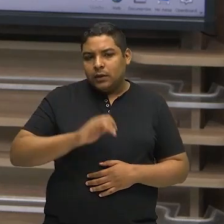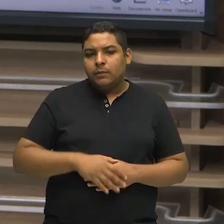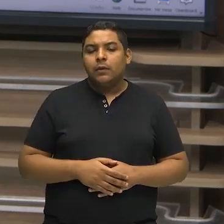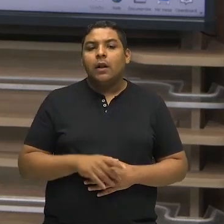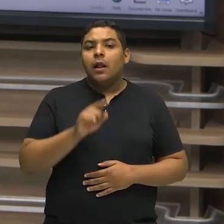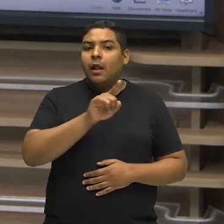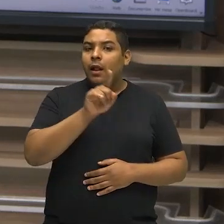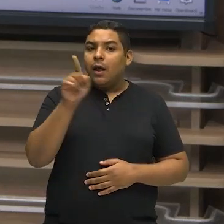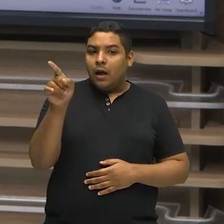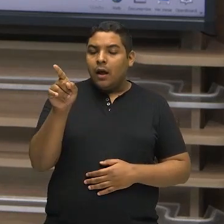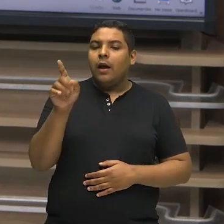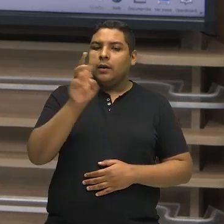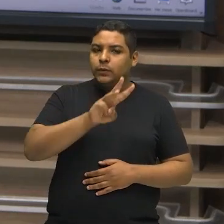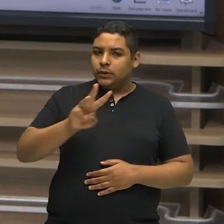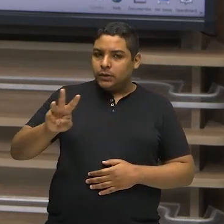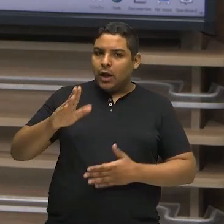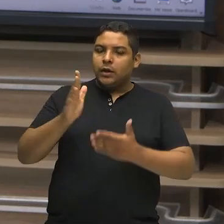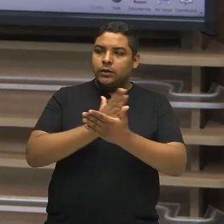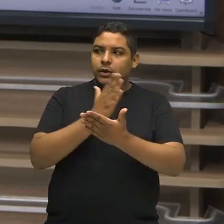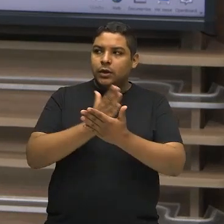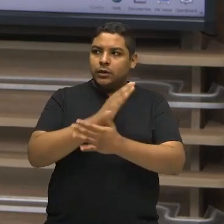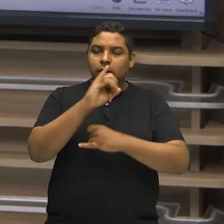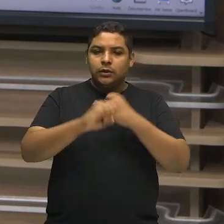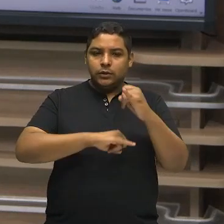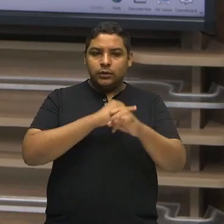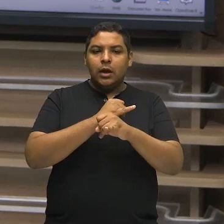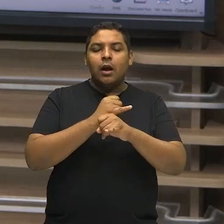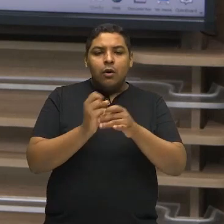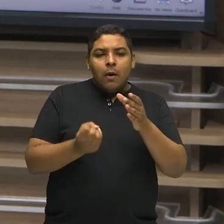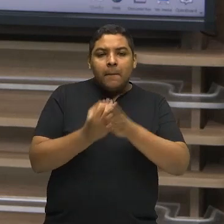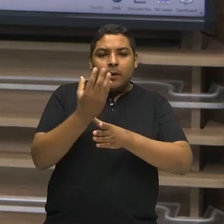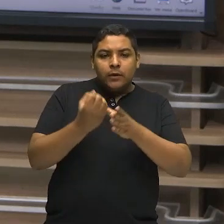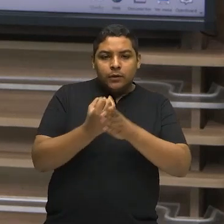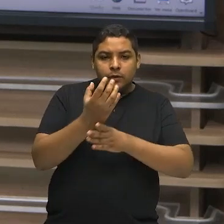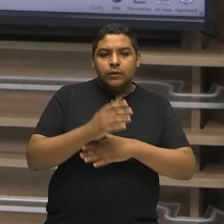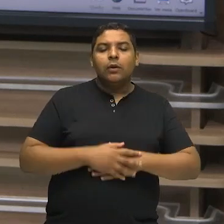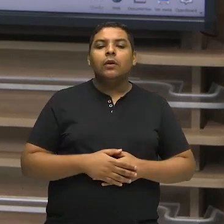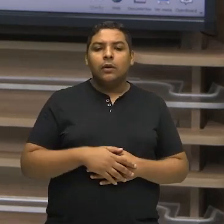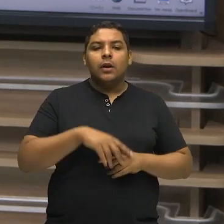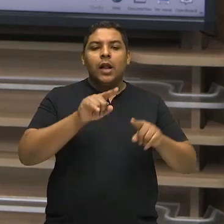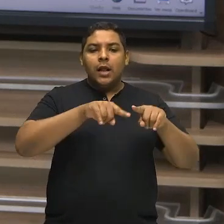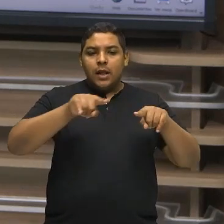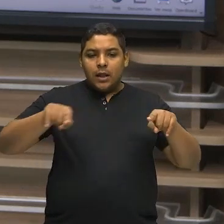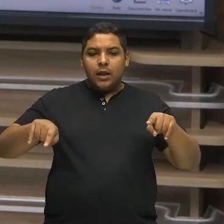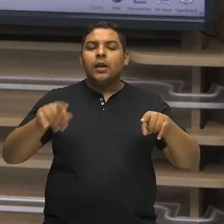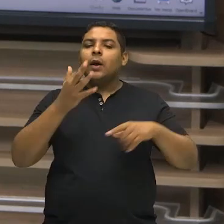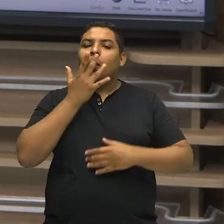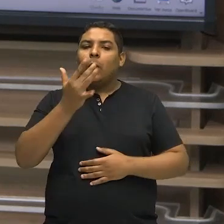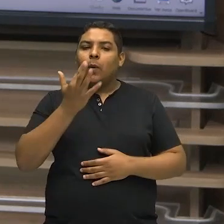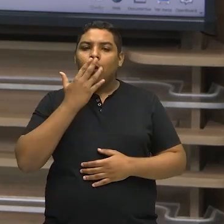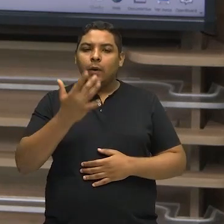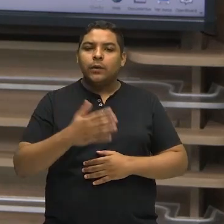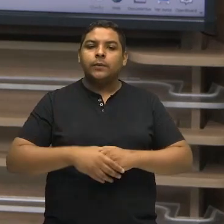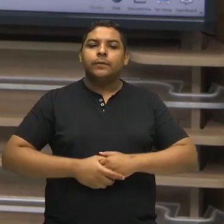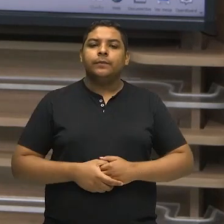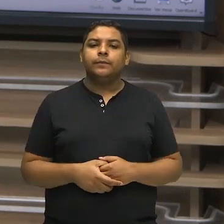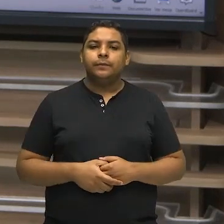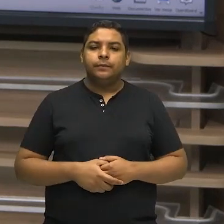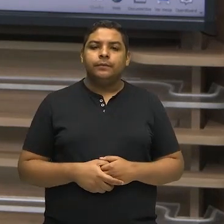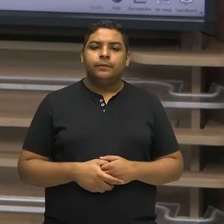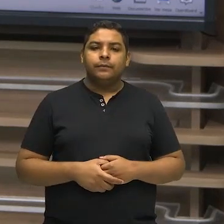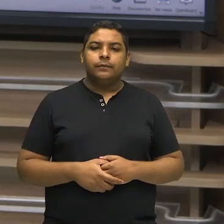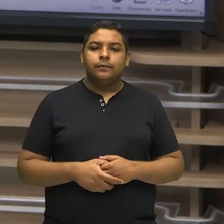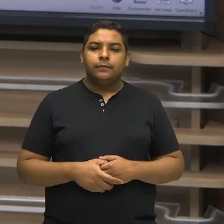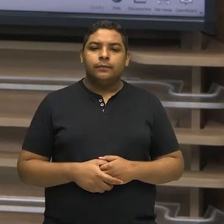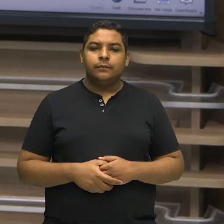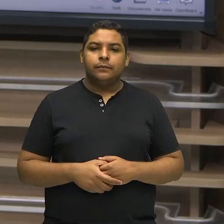vocês produzam esse desenho só com linhas coloridas. A Rayana, ela colocou